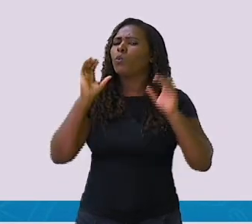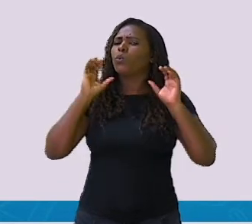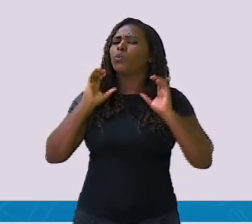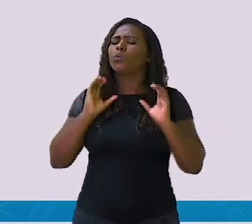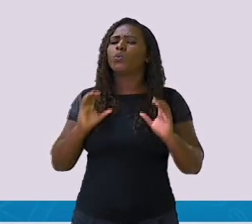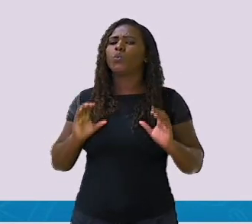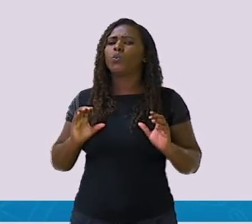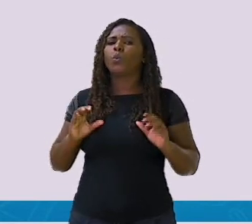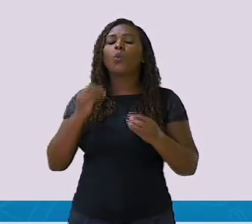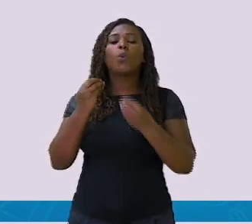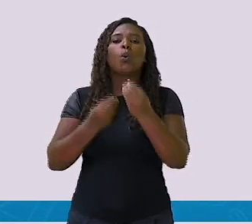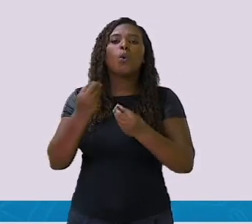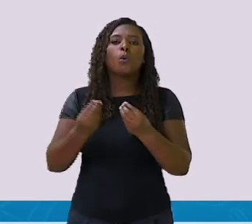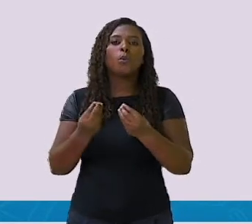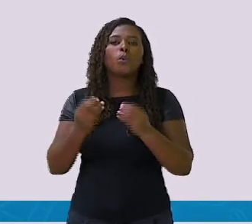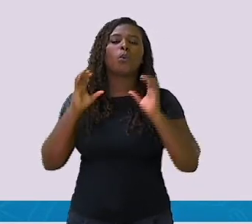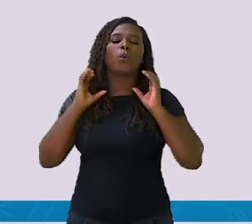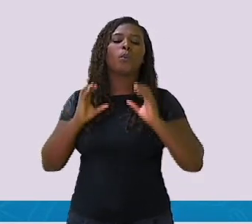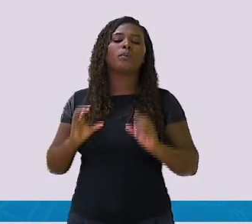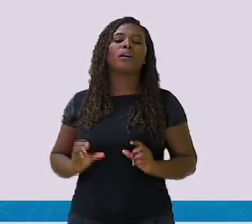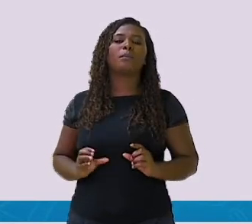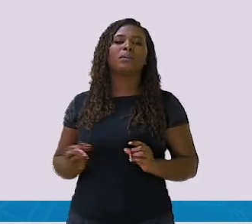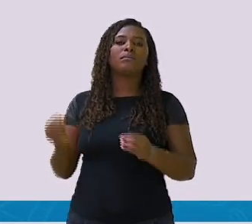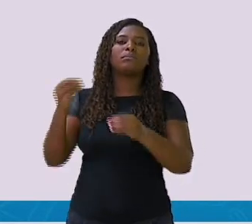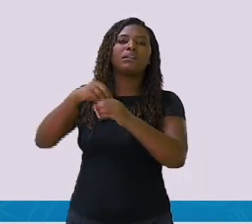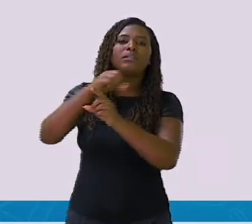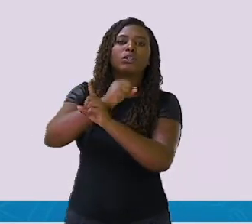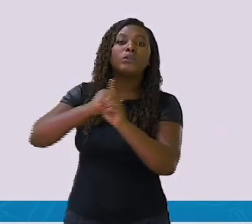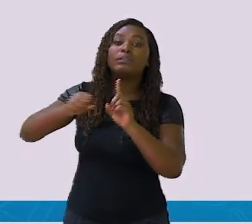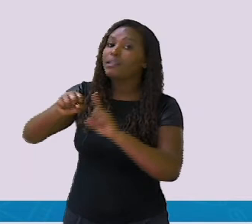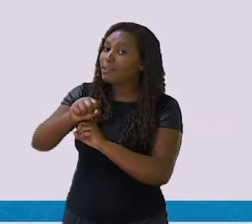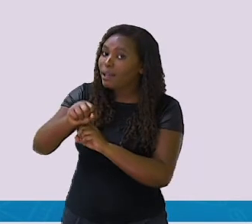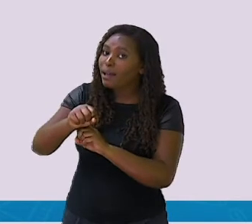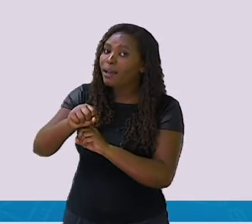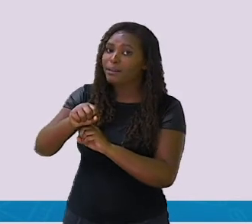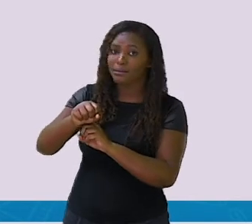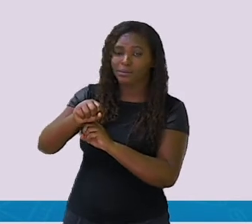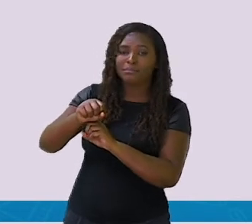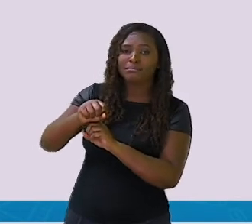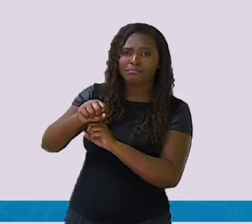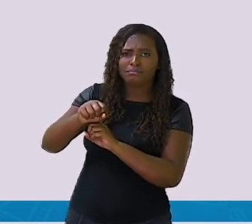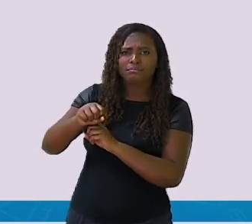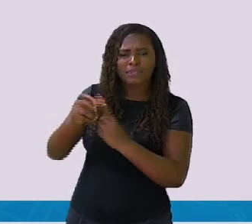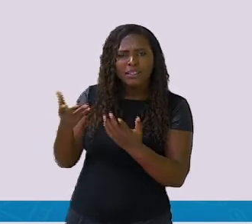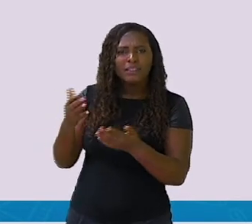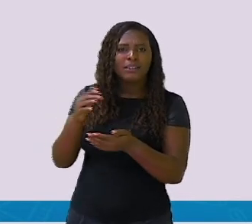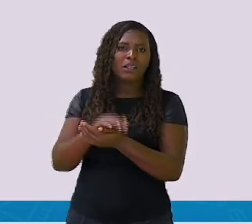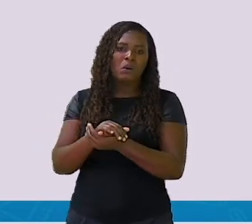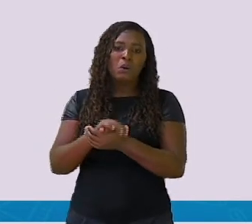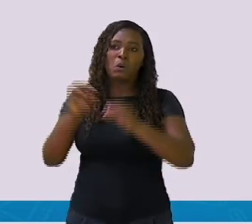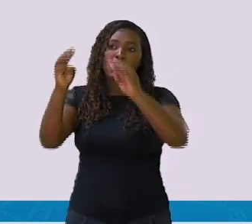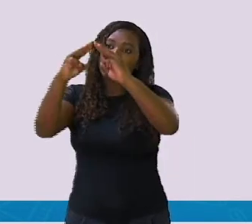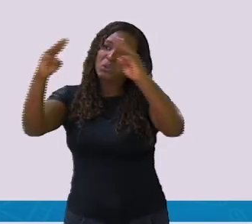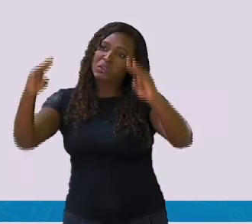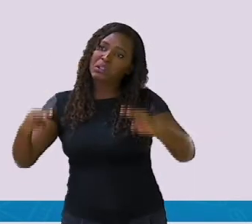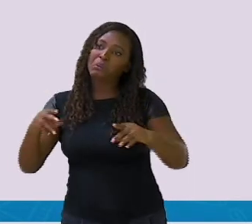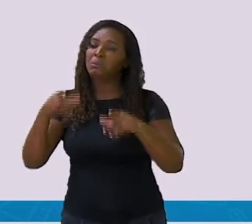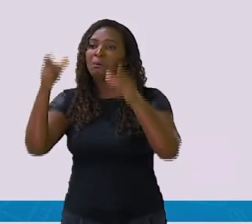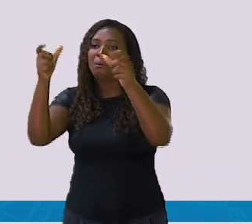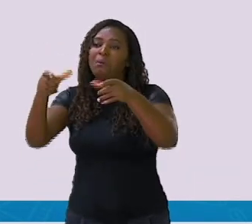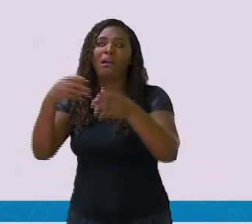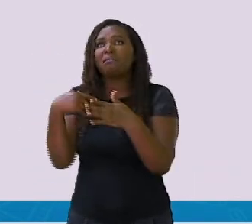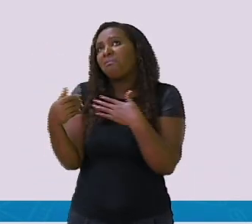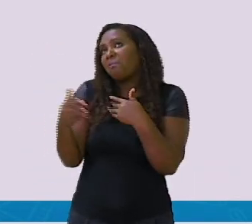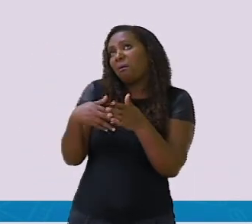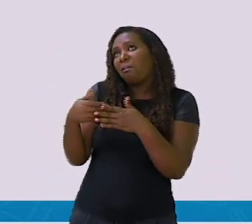esse processo do museu não é simplesmente um lugar qualquer. O museu ele não é um lugar, eu vou visitar um museu. Não, o